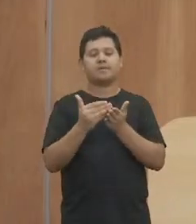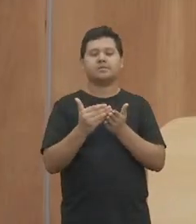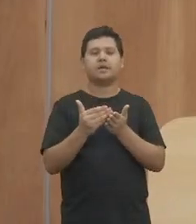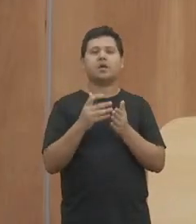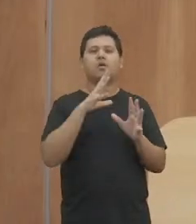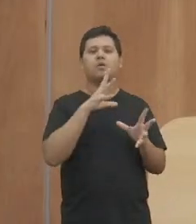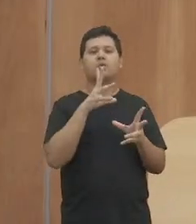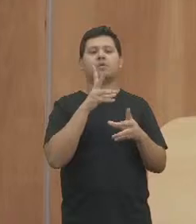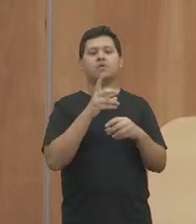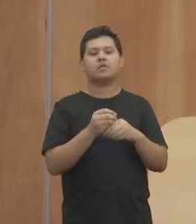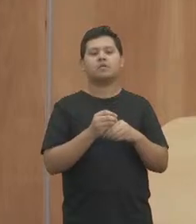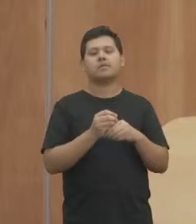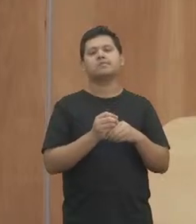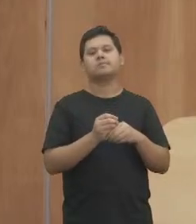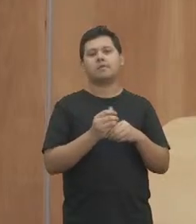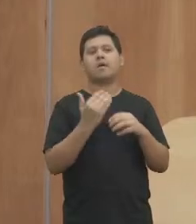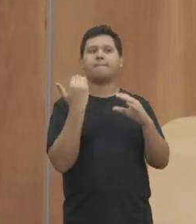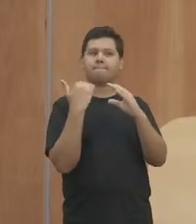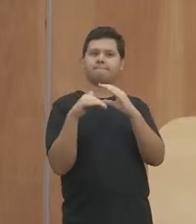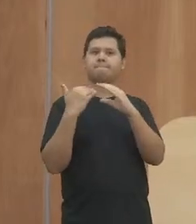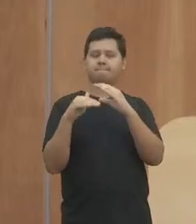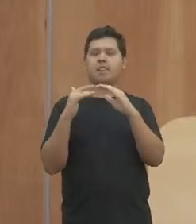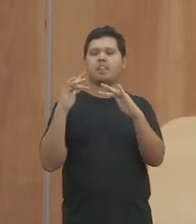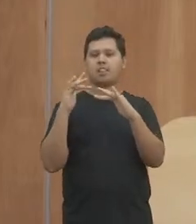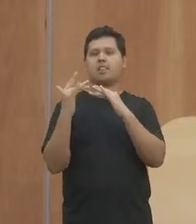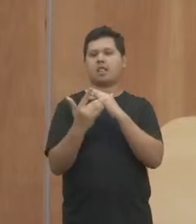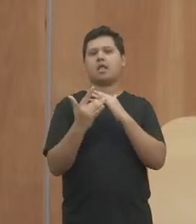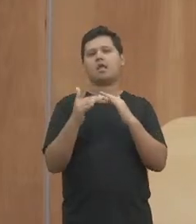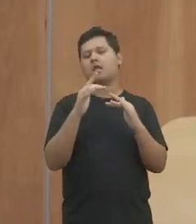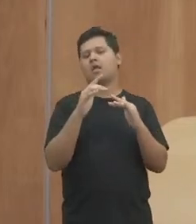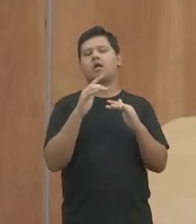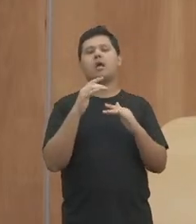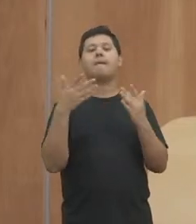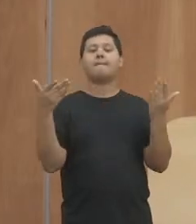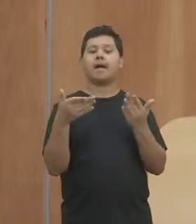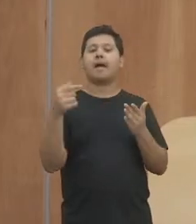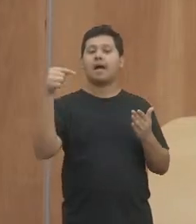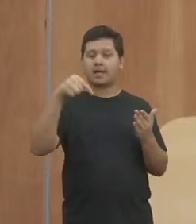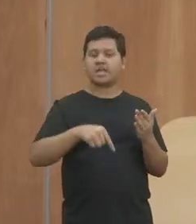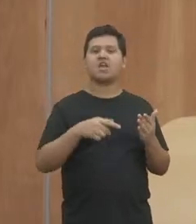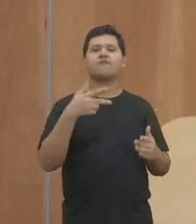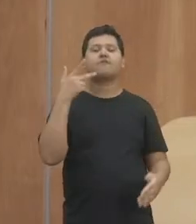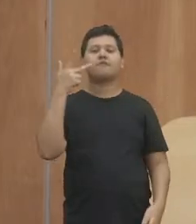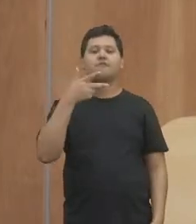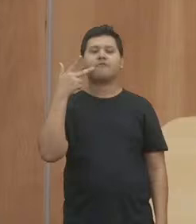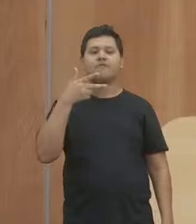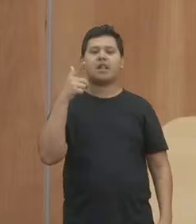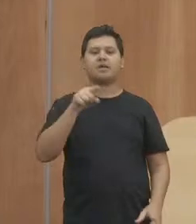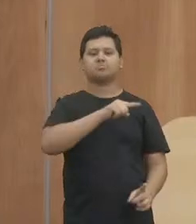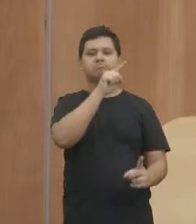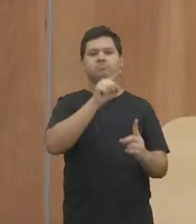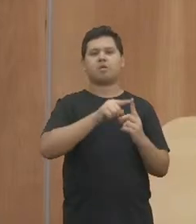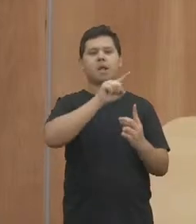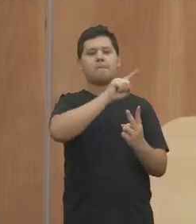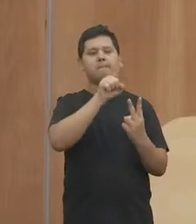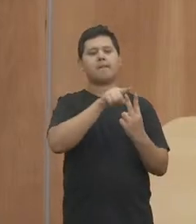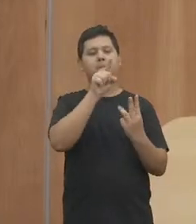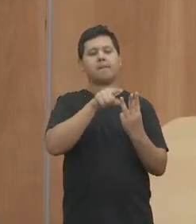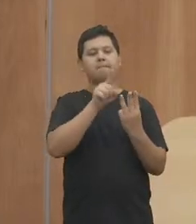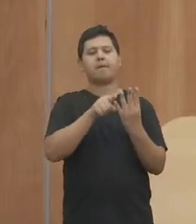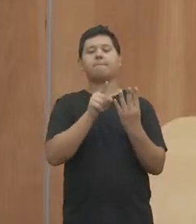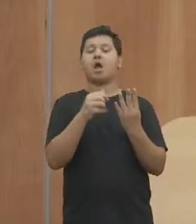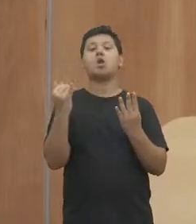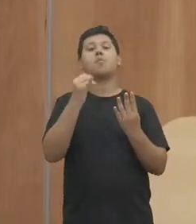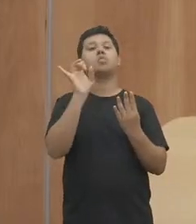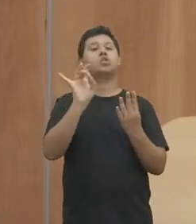do resumo da semana, vai continuar disponibilizando na internet, mas aqui a gente vai fazer falas mais pontuais e